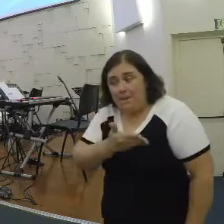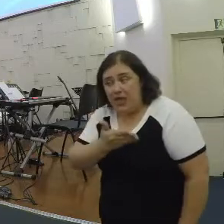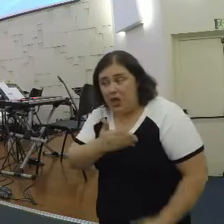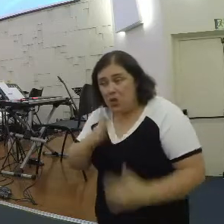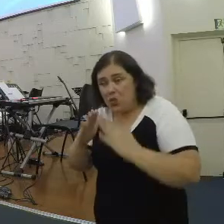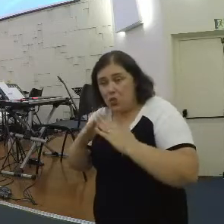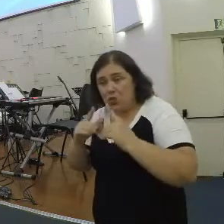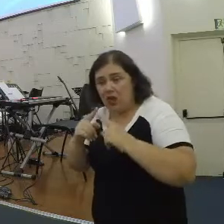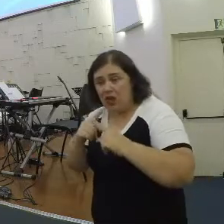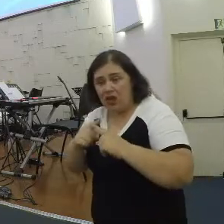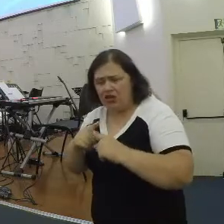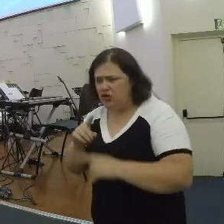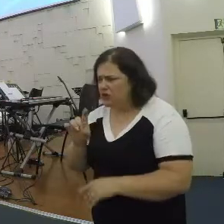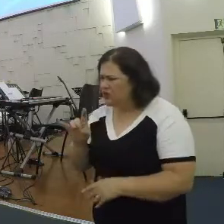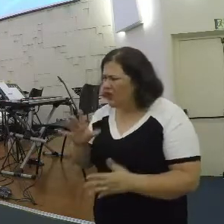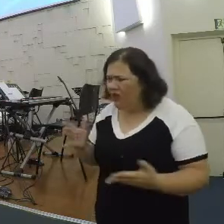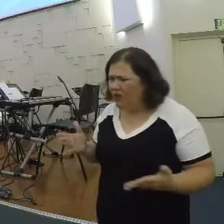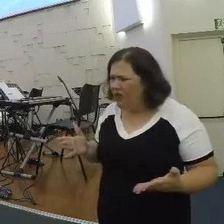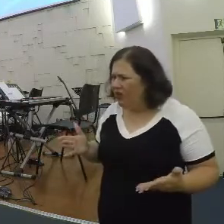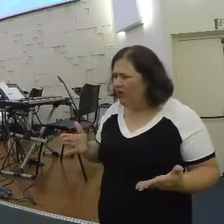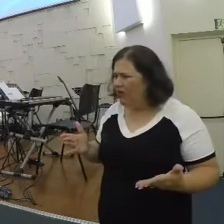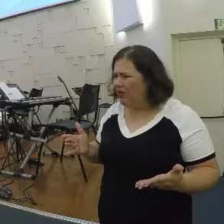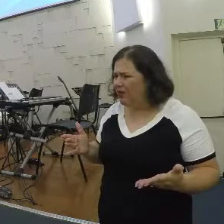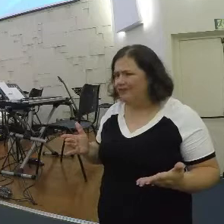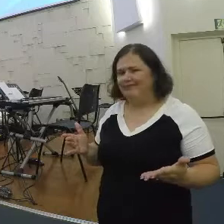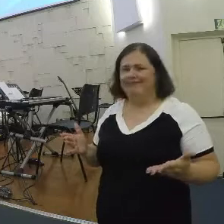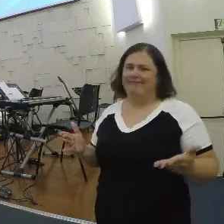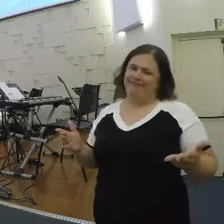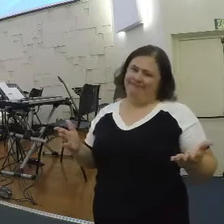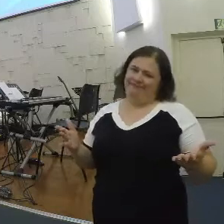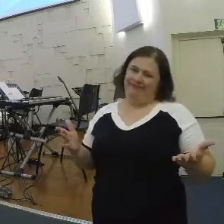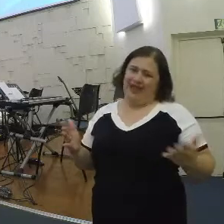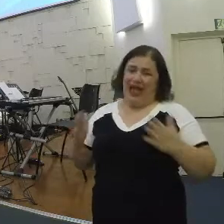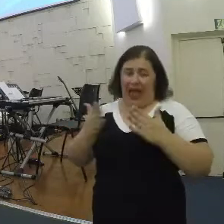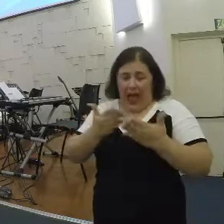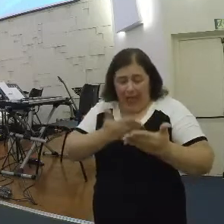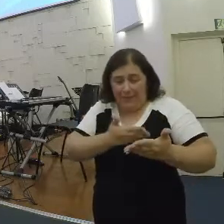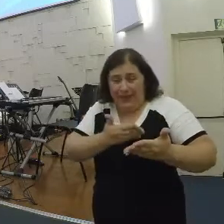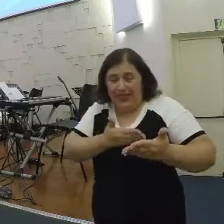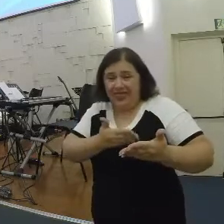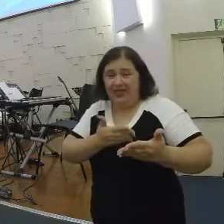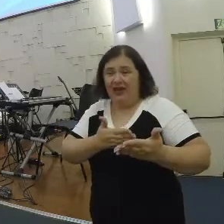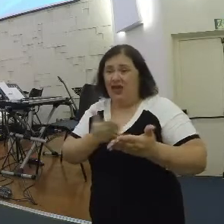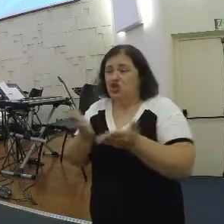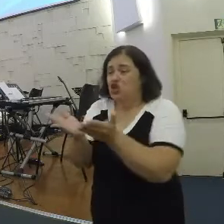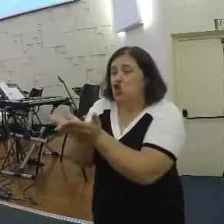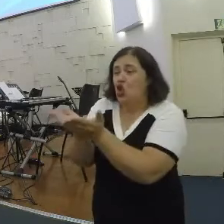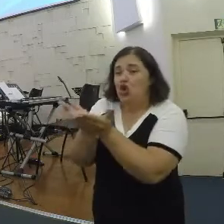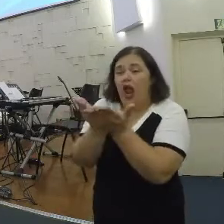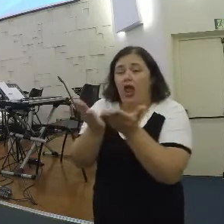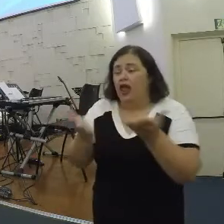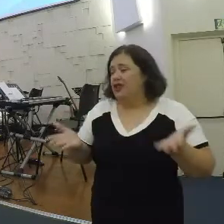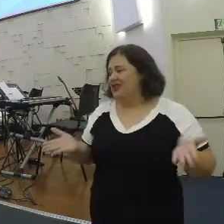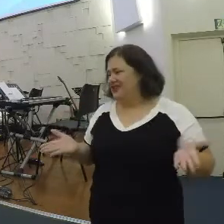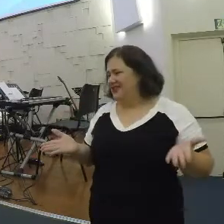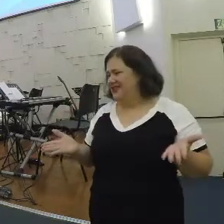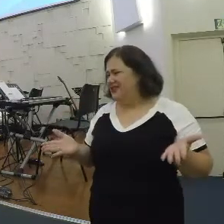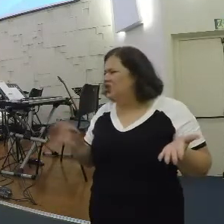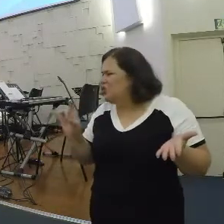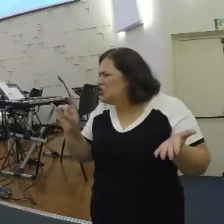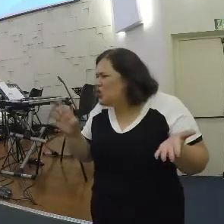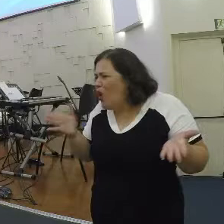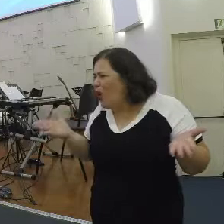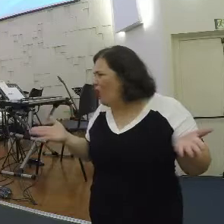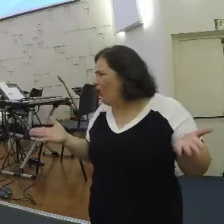nós, amigo do evangelho é quem vive no evangelho. Na verdade, quem não vive no evangelho é inimigo do evangelho. Mas há pessoas